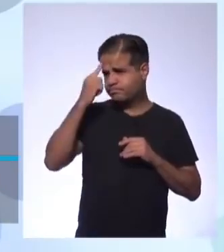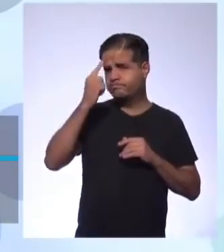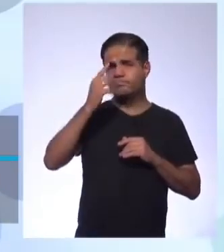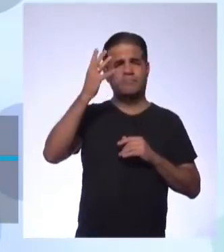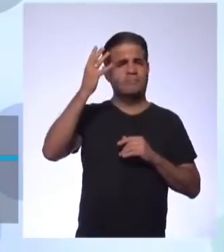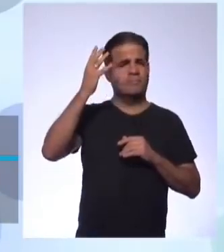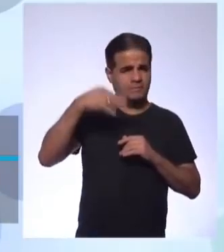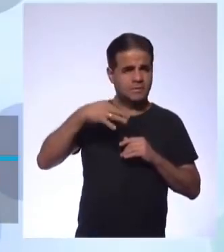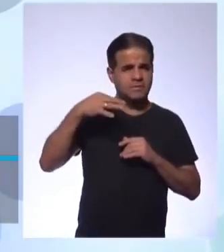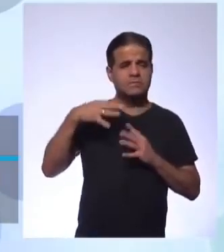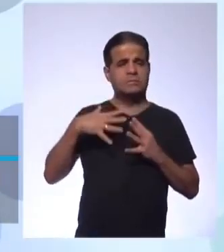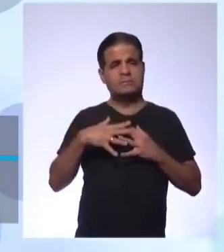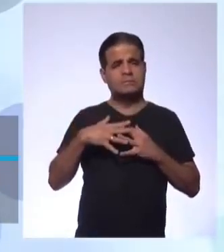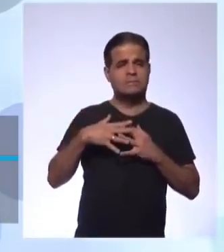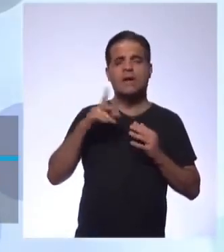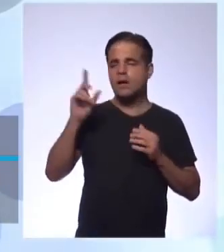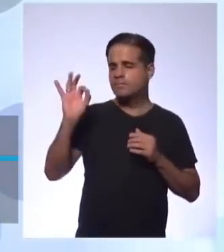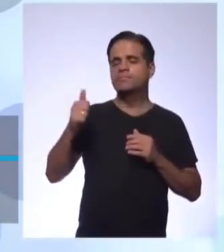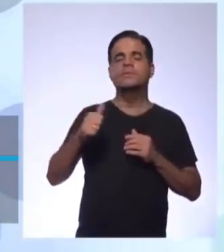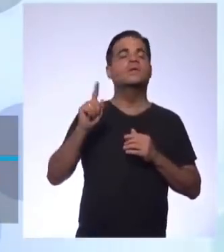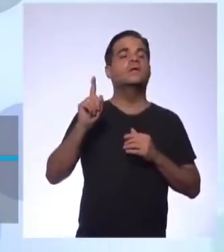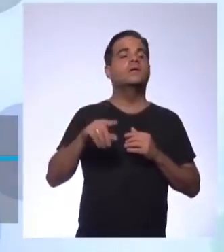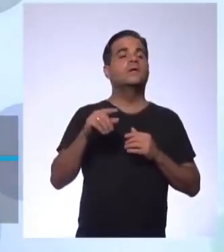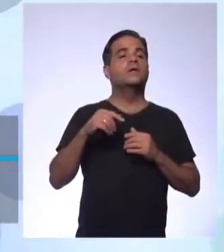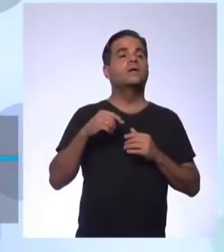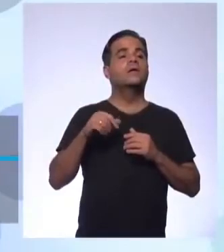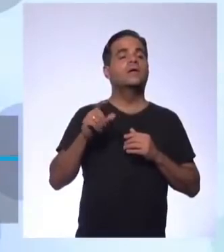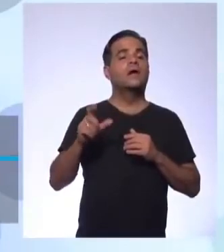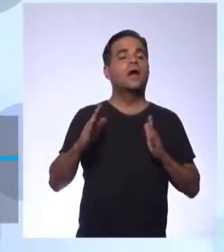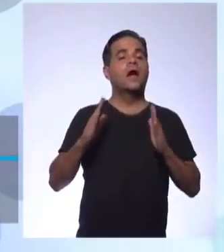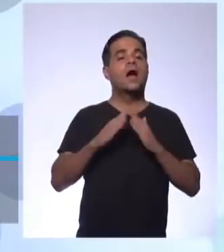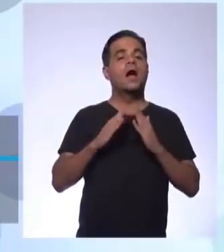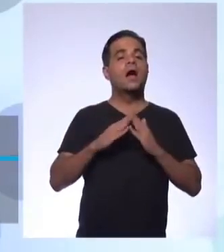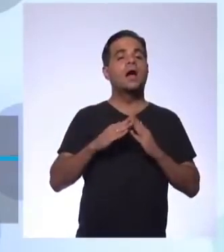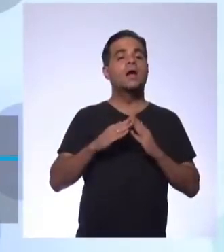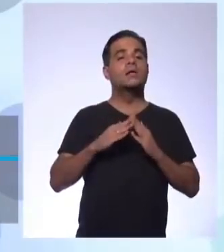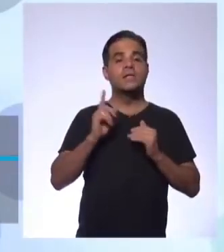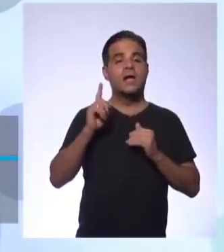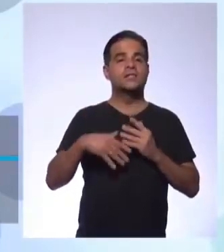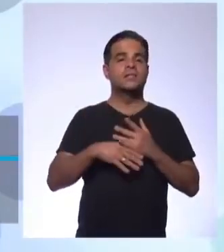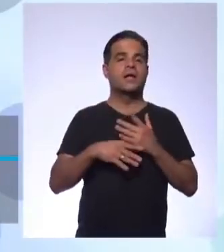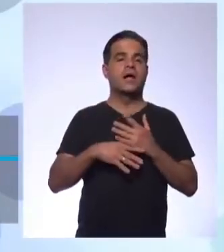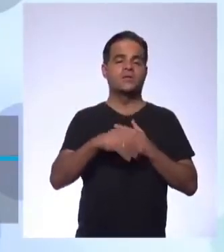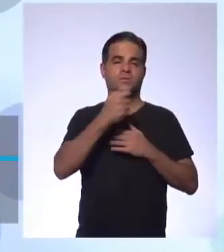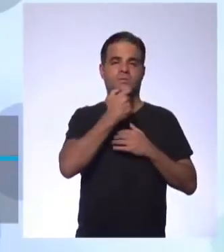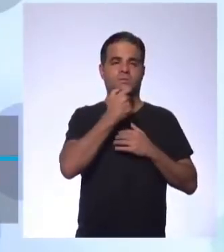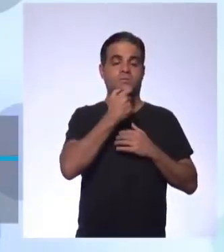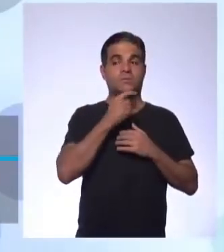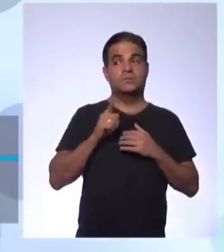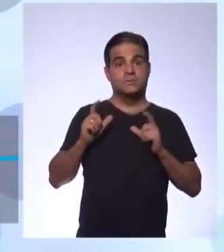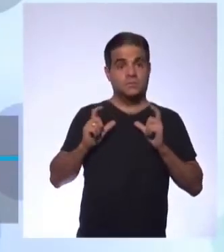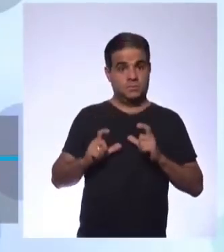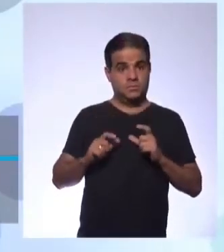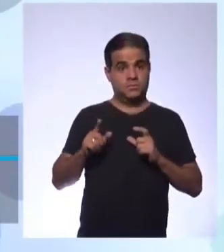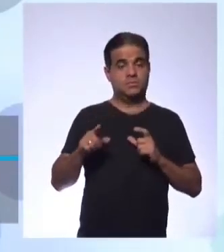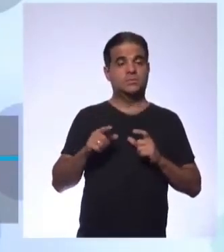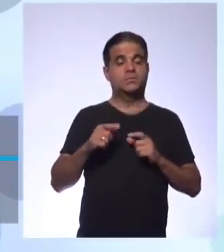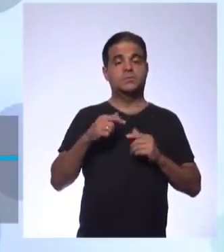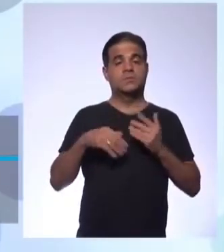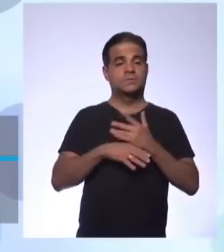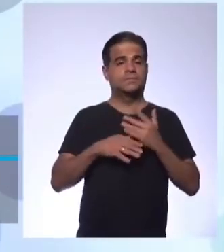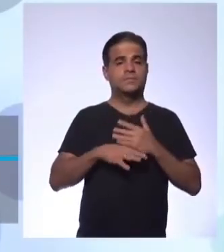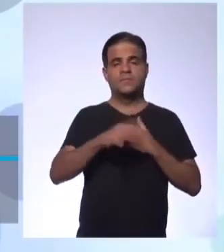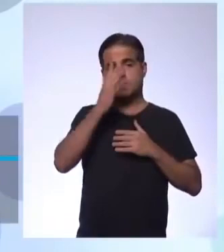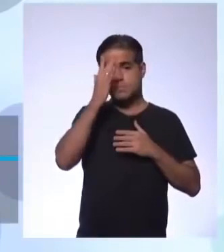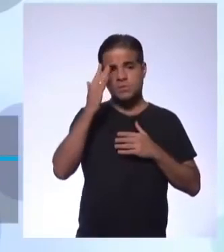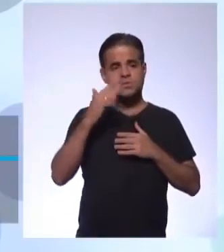aqui agora. Acho que é isso. É o Wendy, obrigado. Então, olha só. Ela mora em Londres. Então, nesse local, nessa Londres, as